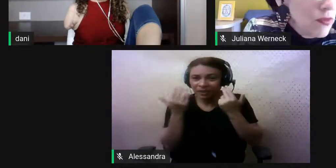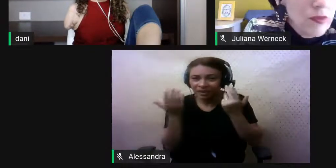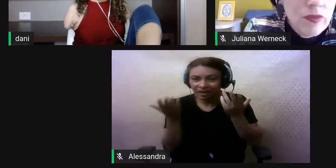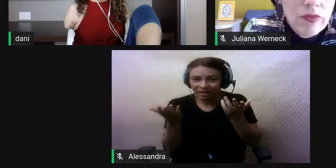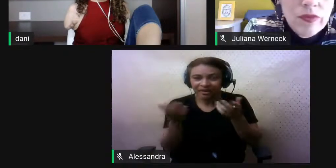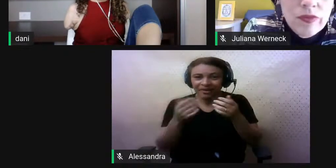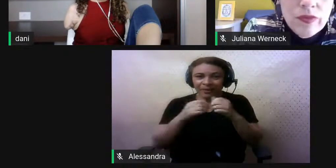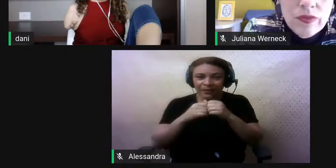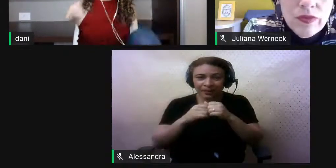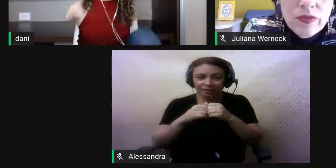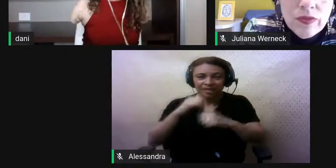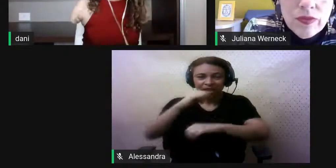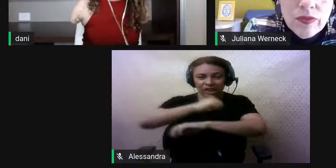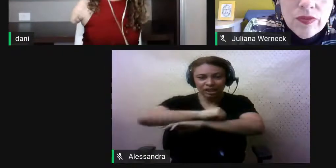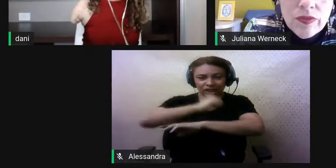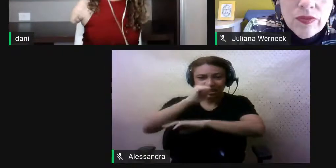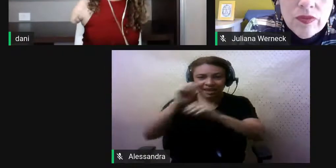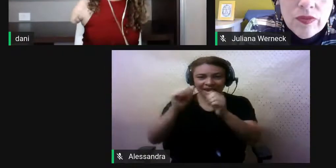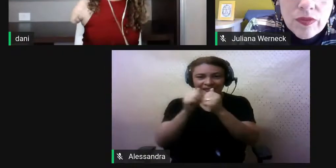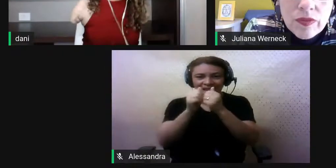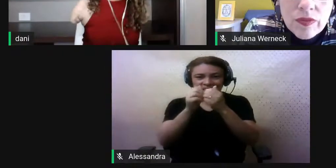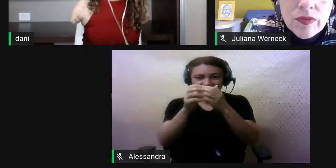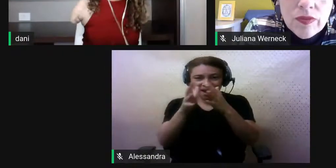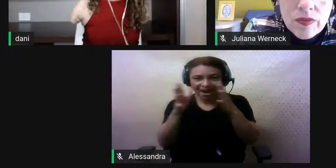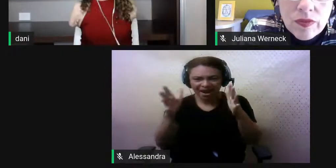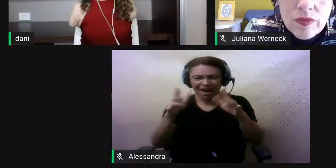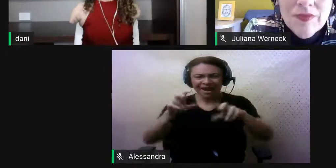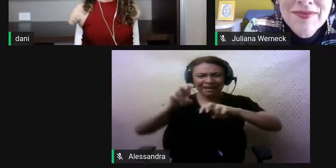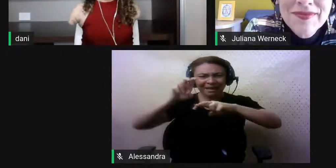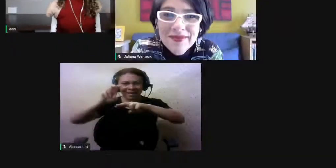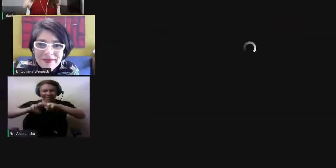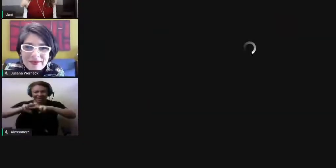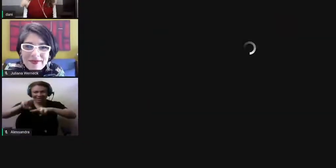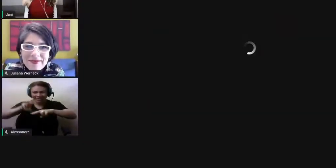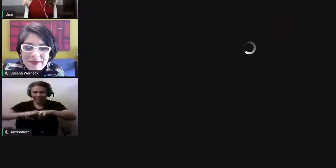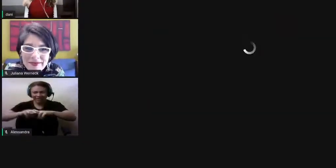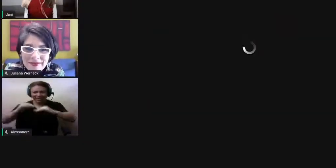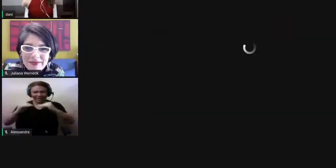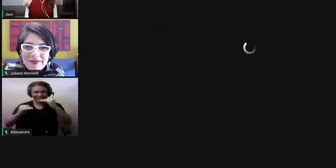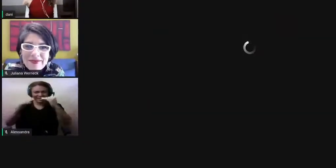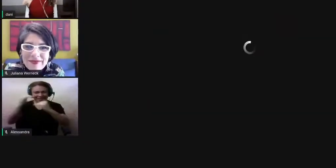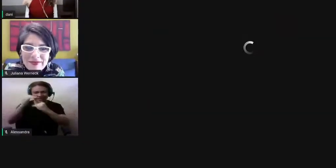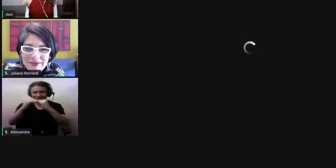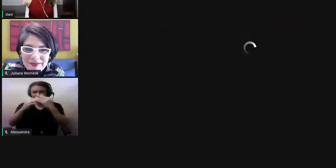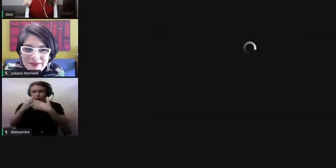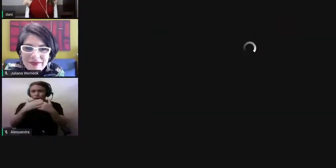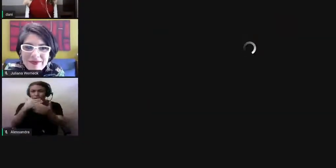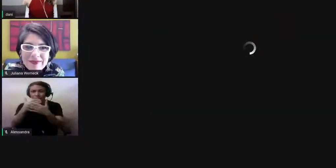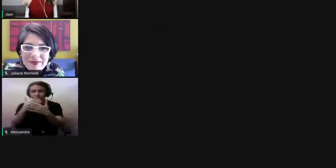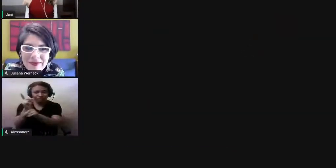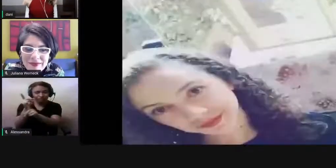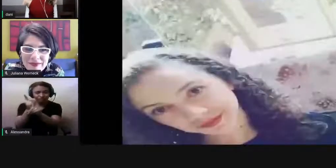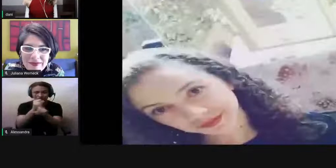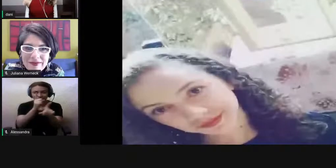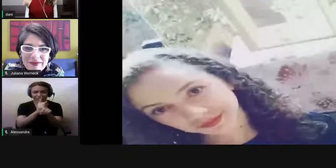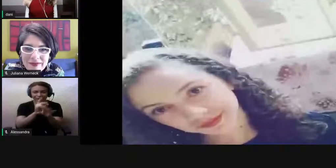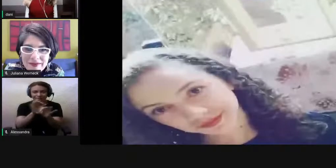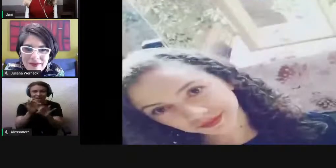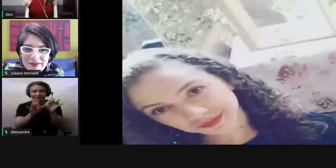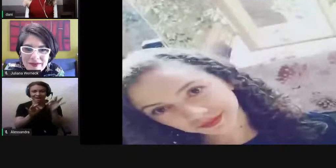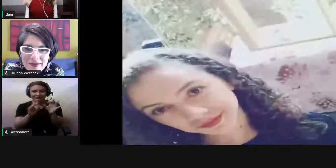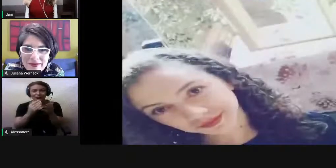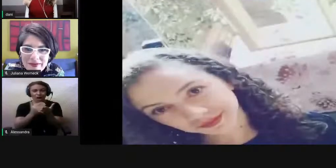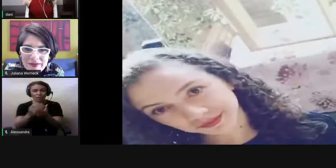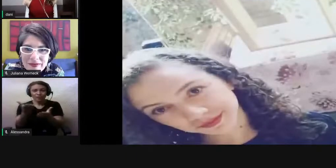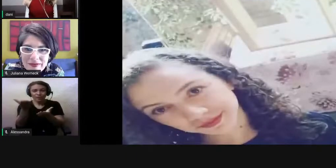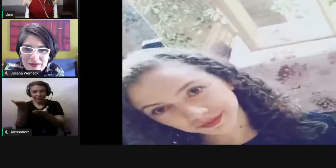Ali na minha janela, empilhava em cadeira, em nicho, no que eu encontrava, e eu comecei a gravar meus vídeos desse